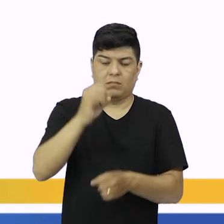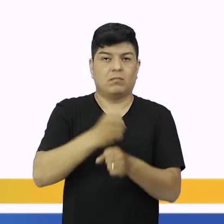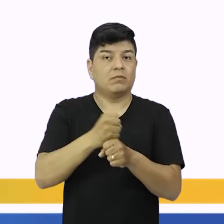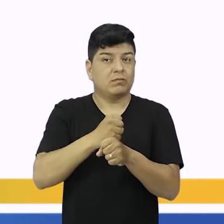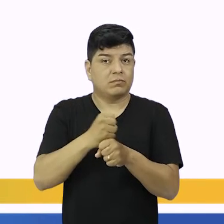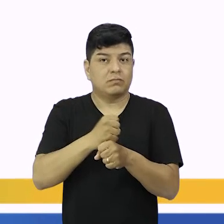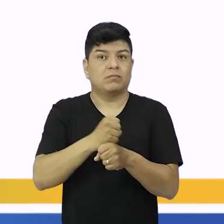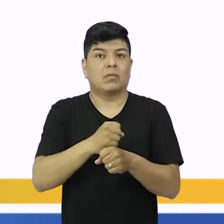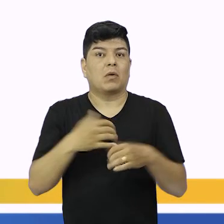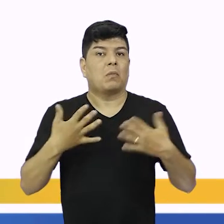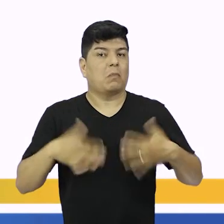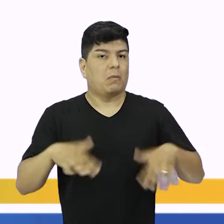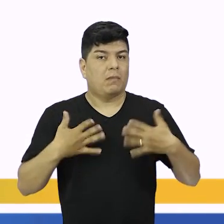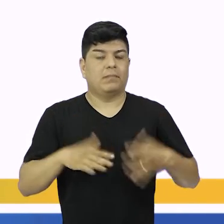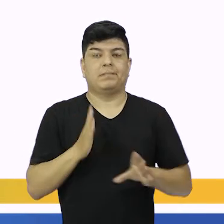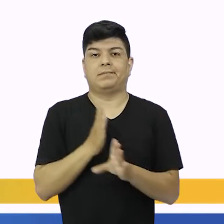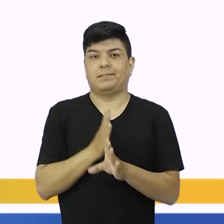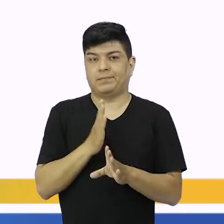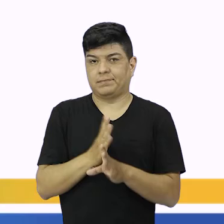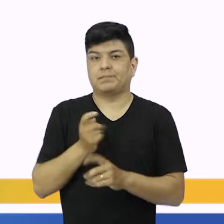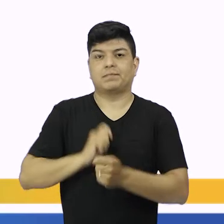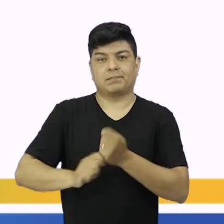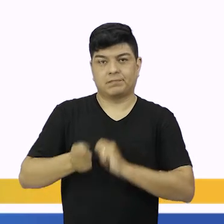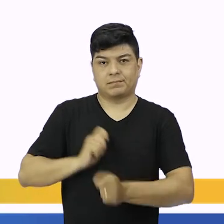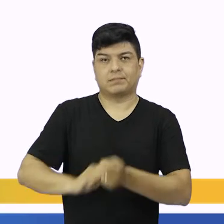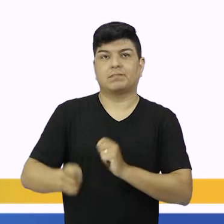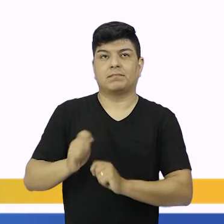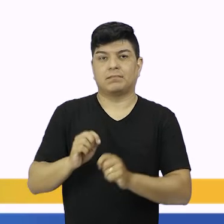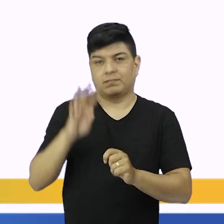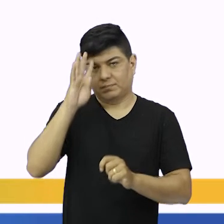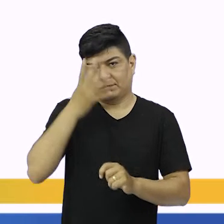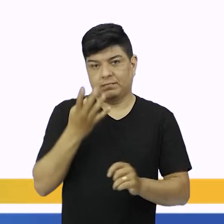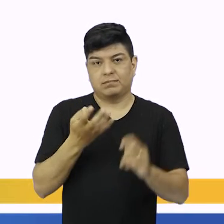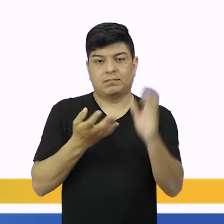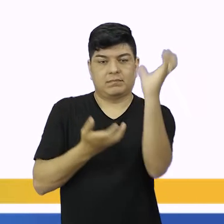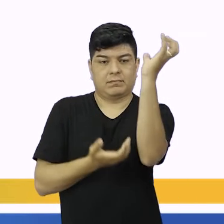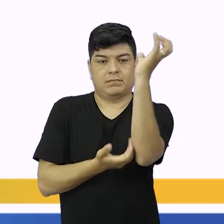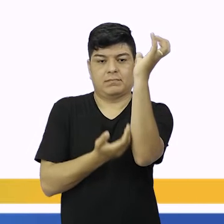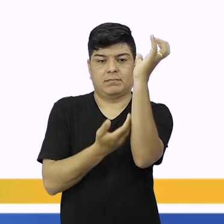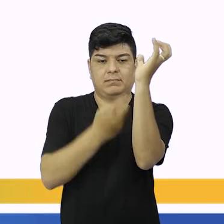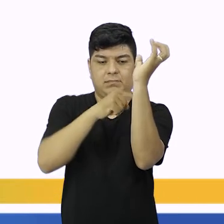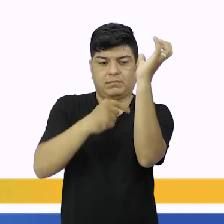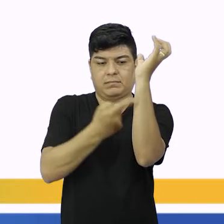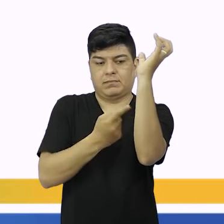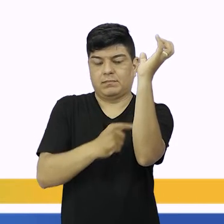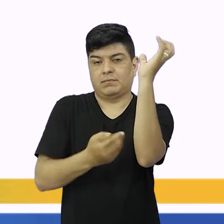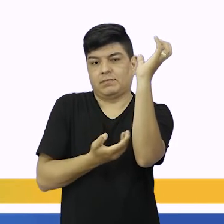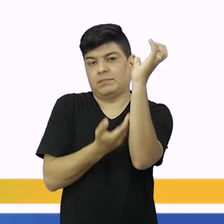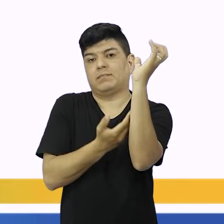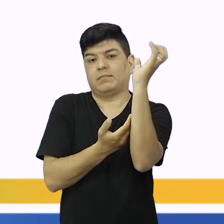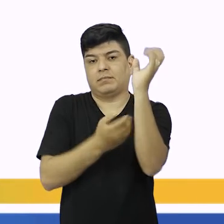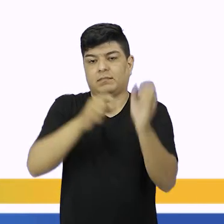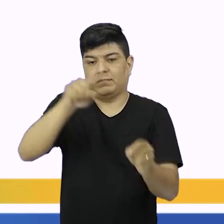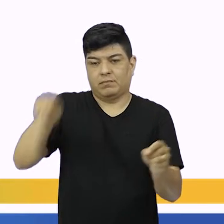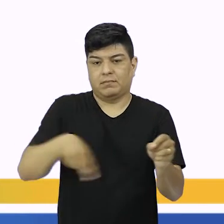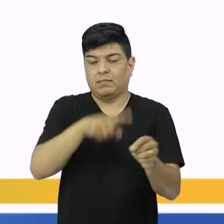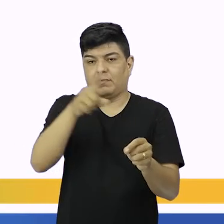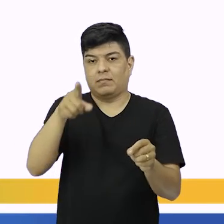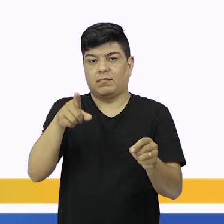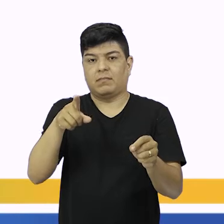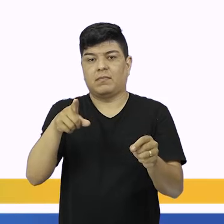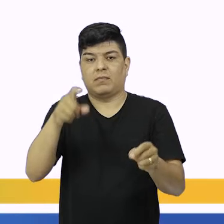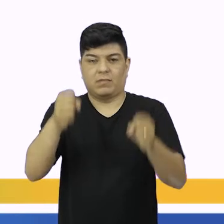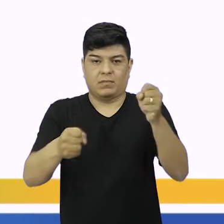um esplendor, né? Por conta aí dessa economia, quando se descobre a borracha, inicialmente vai para rodas de bicicleta, depois de automóveis, tá